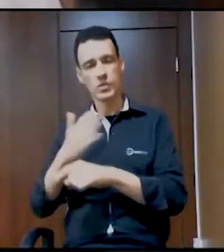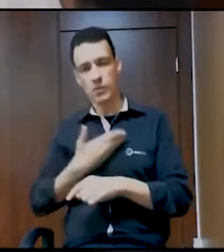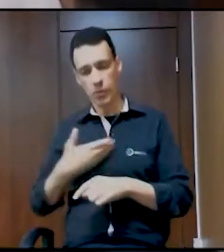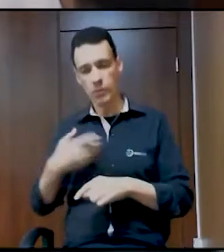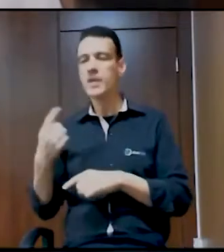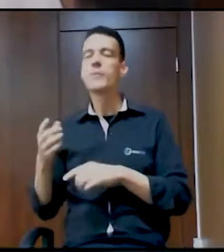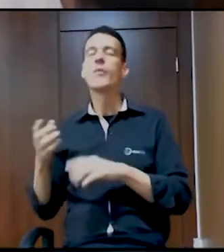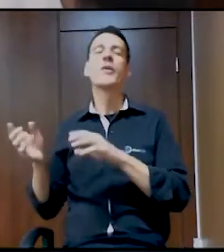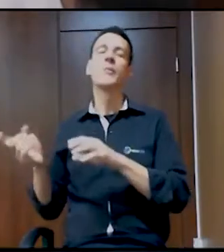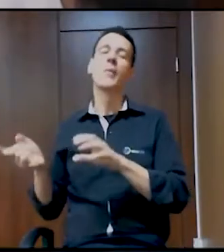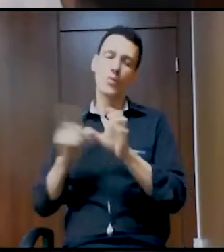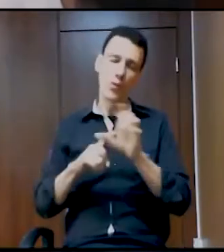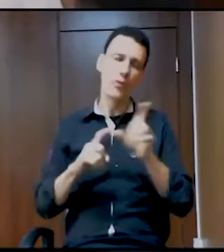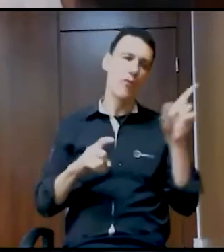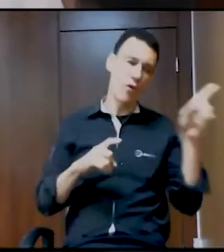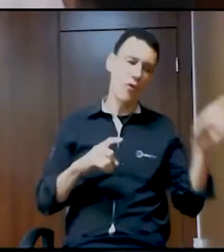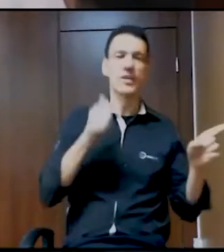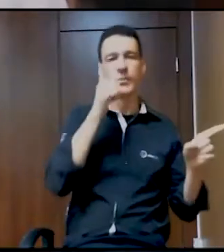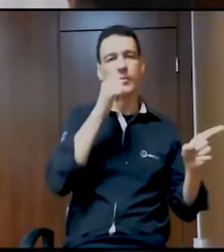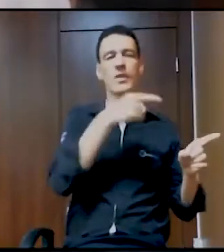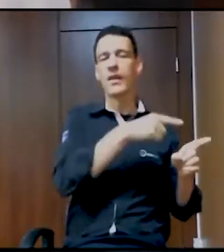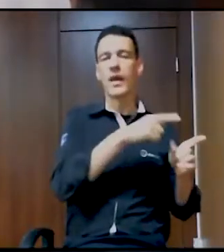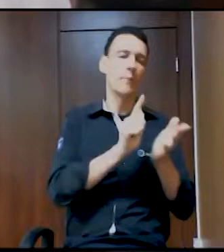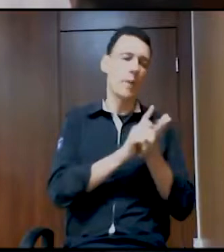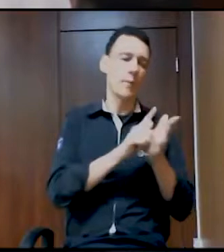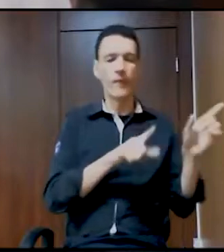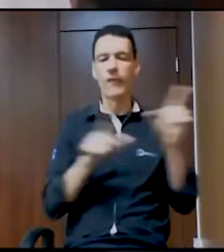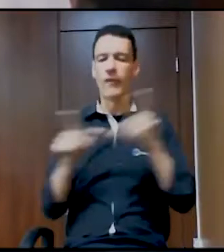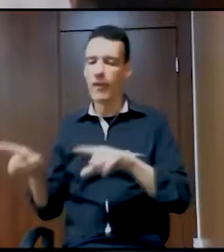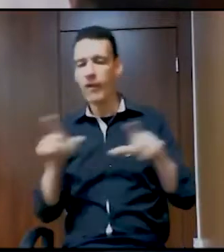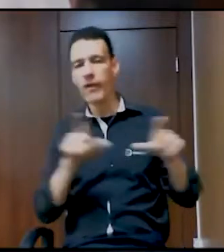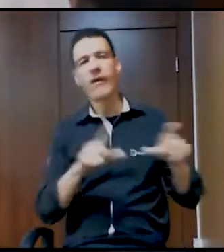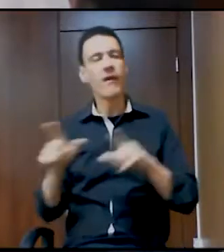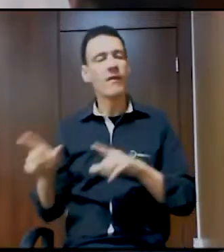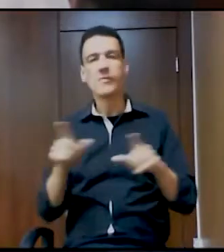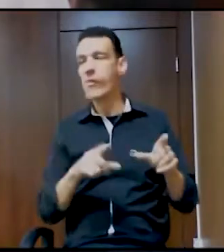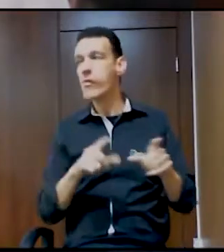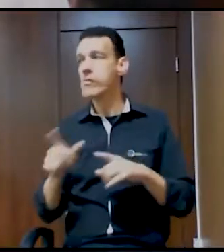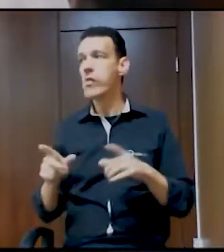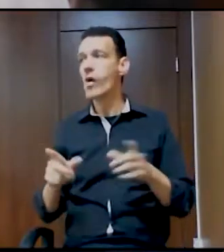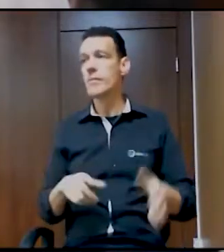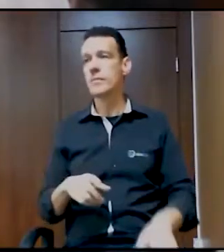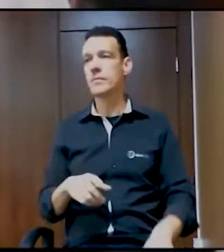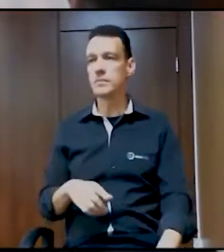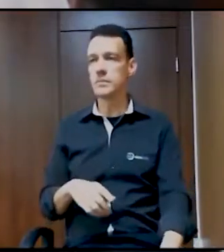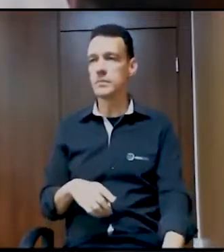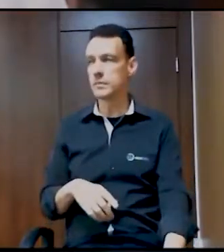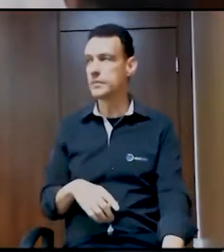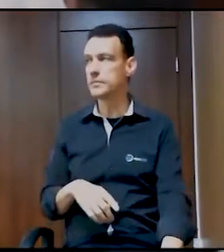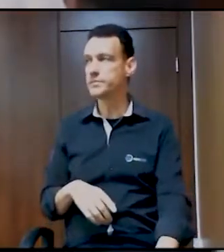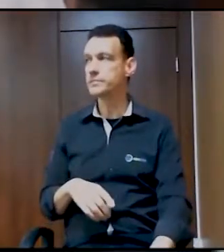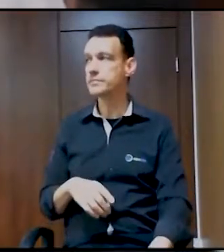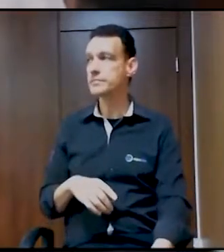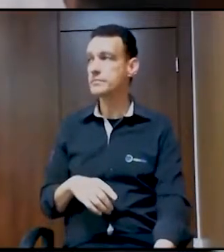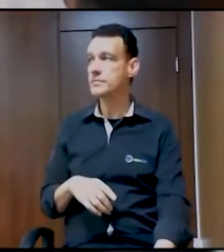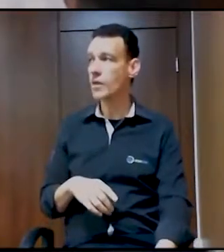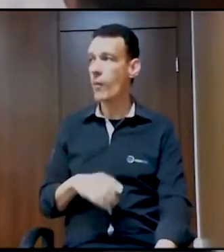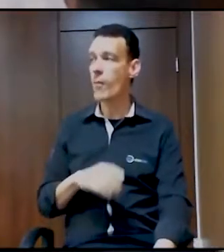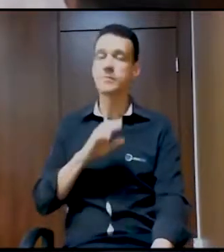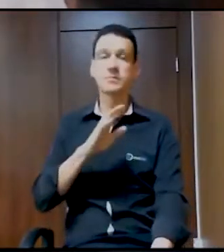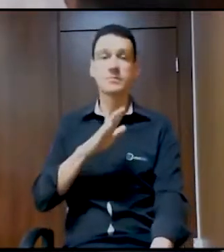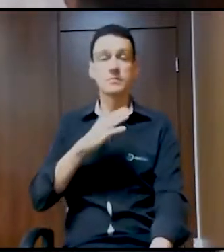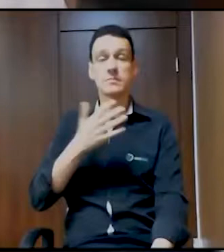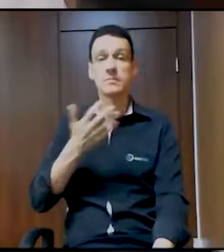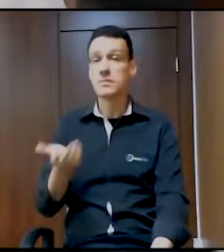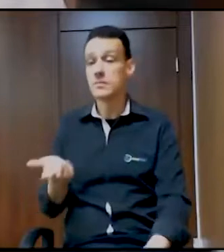gente de novo para ela, com papel. É papel em cima de papel. É exatamente o que a senhora falou, a gente já está vendo a hora